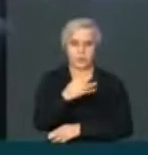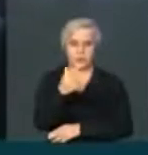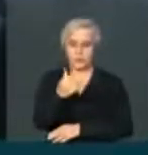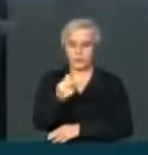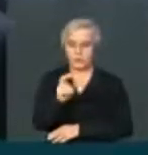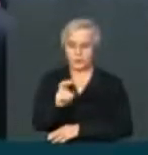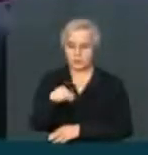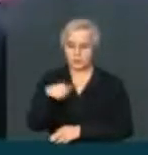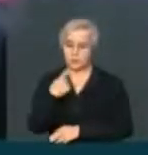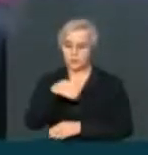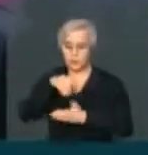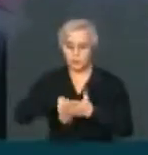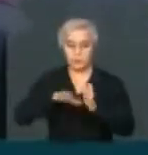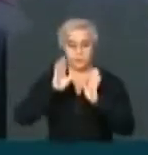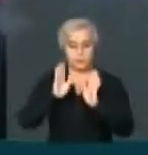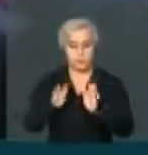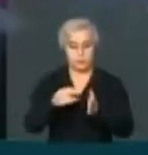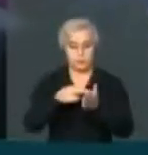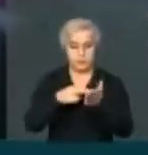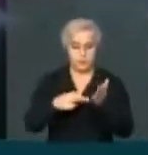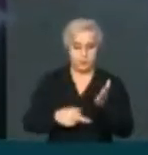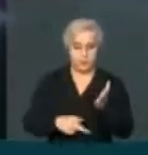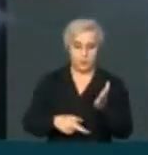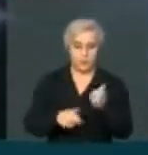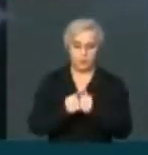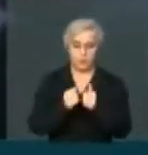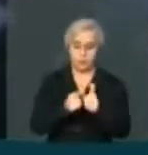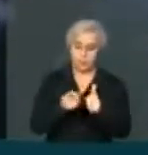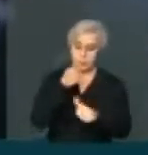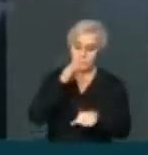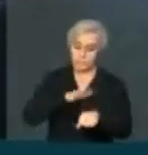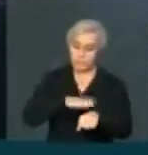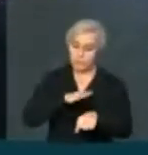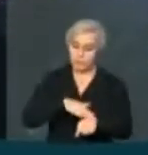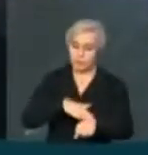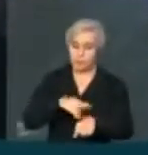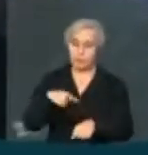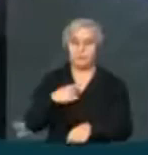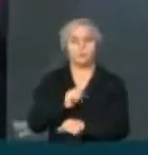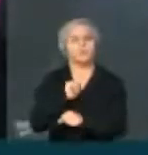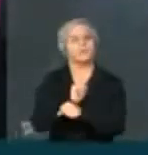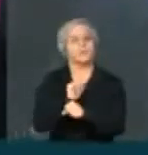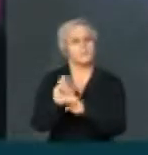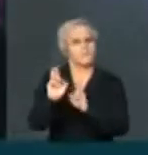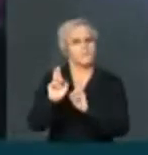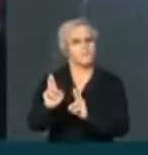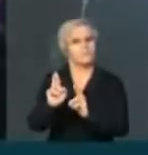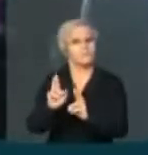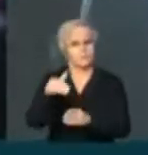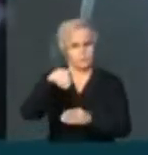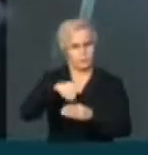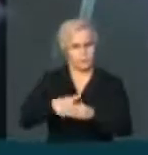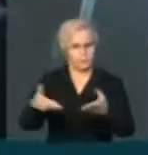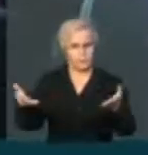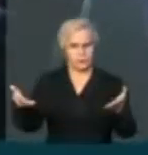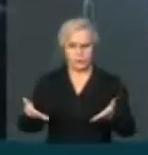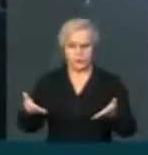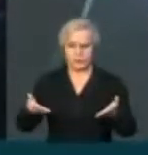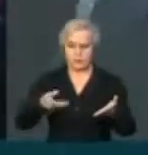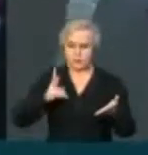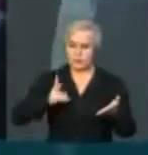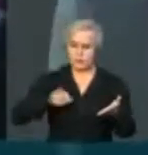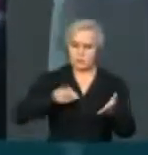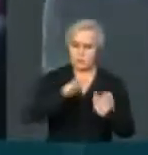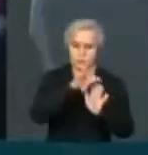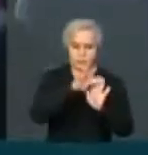que encaminhamos à votação no relatório do primeiro turno e que esperamos, senhor presidente, votar aqui e manter